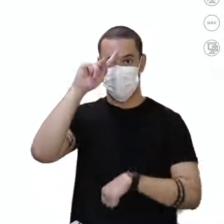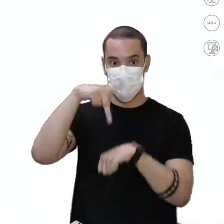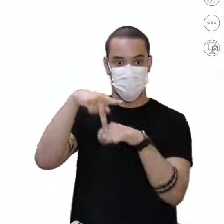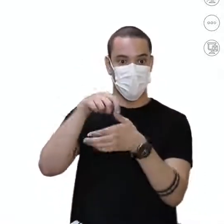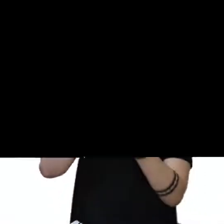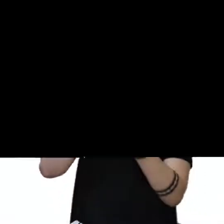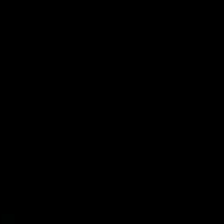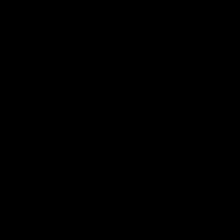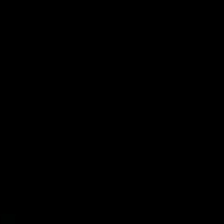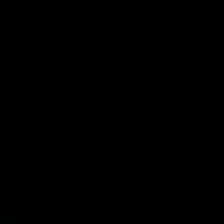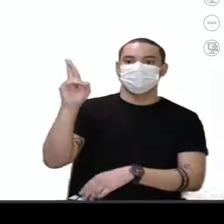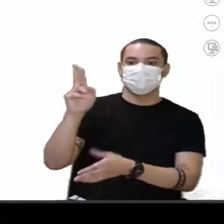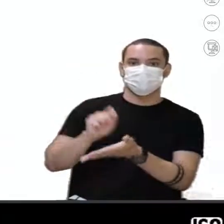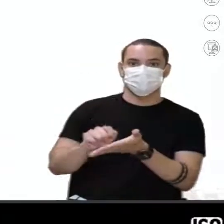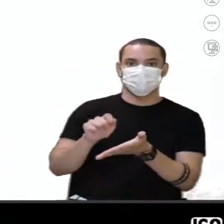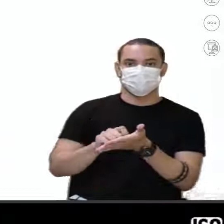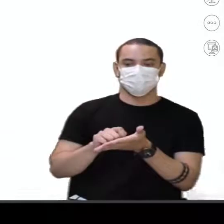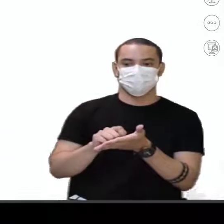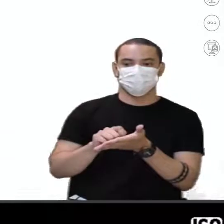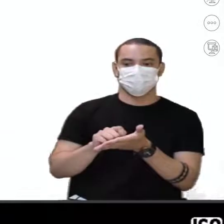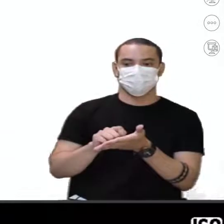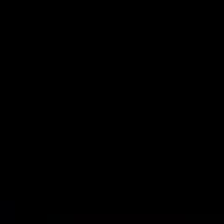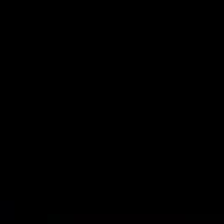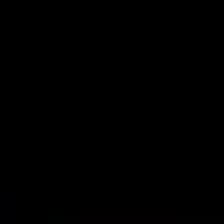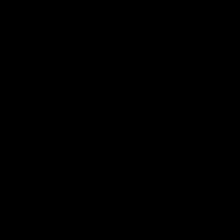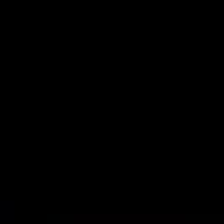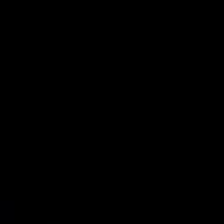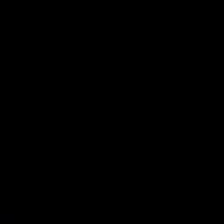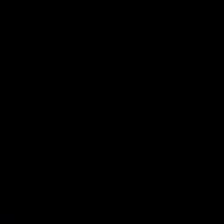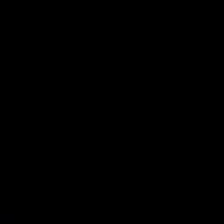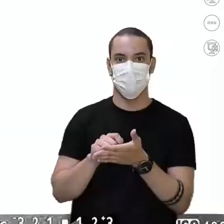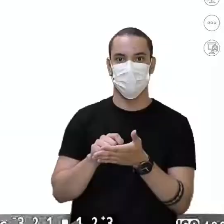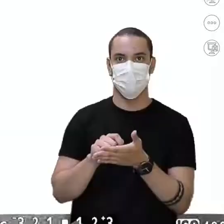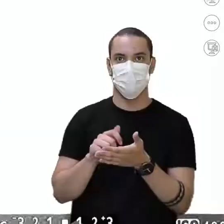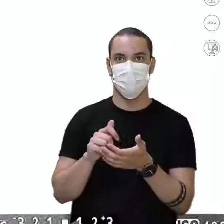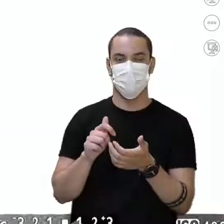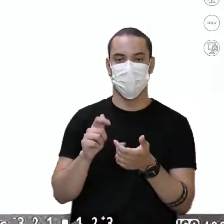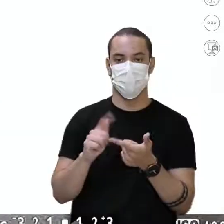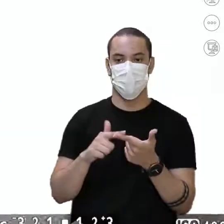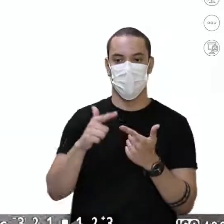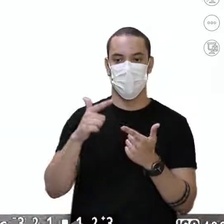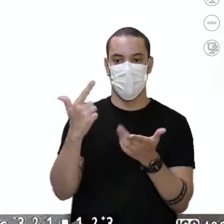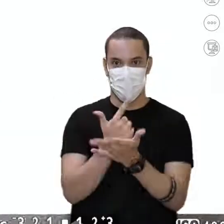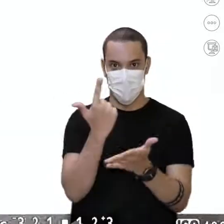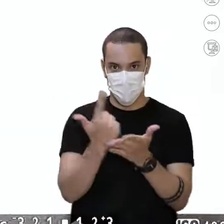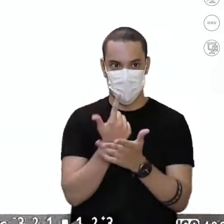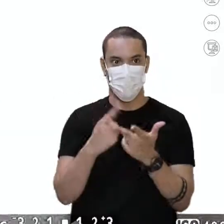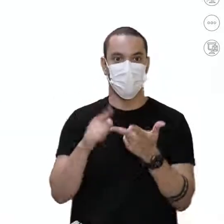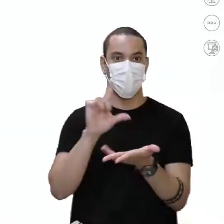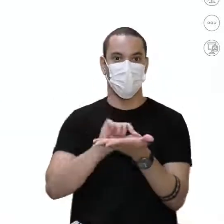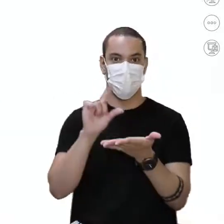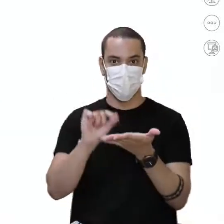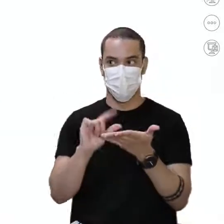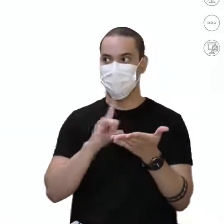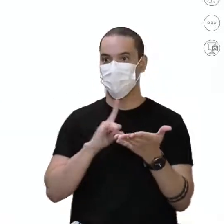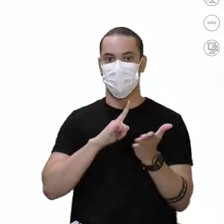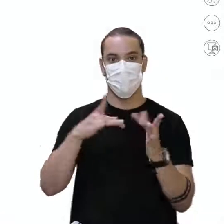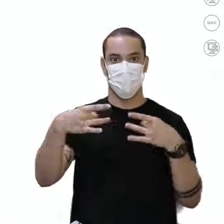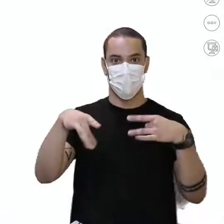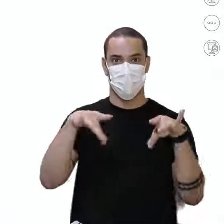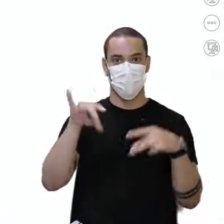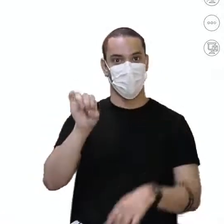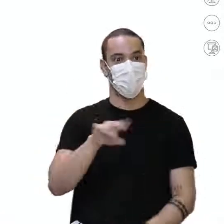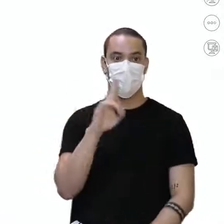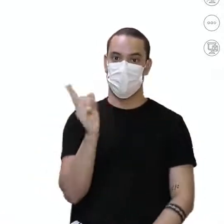texto, se trata de um livro, de um artigo, se pode ter páginas ou não, a editora, enfim, informações que podem